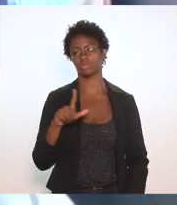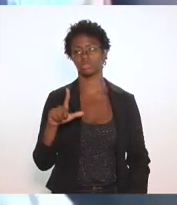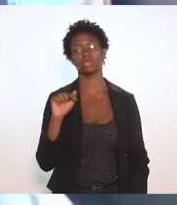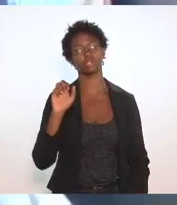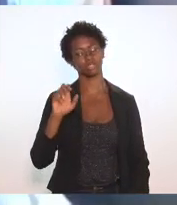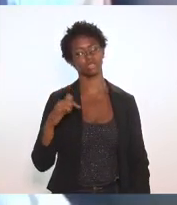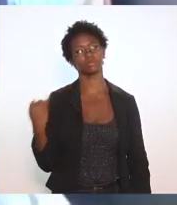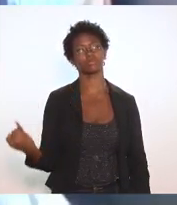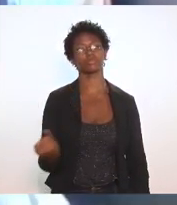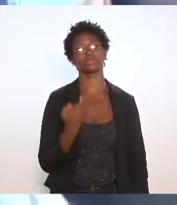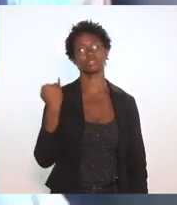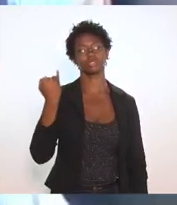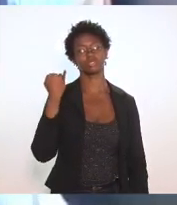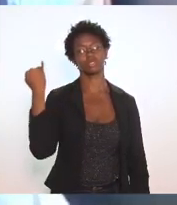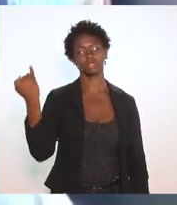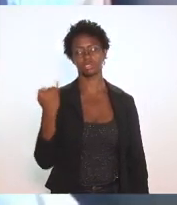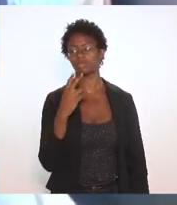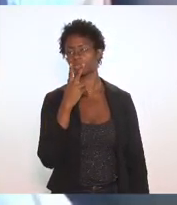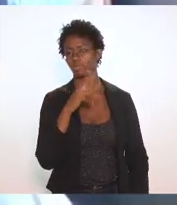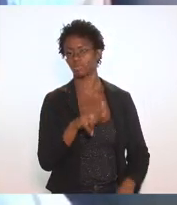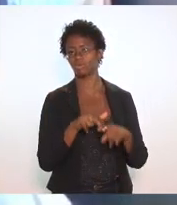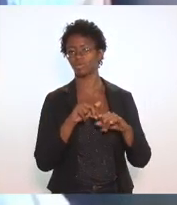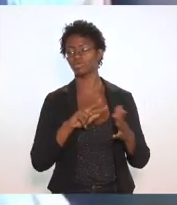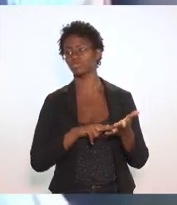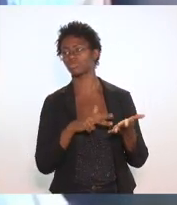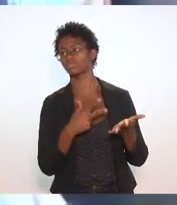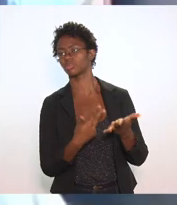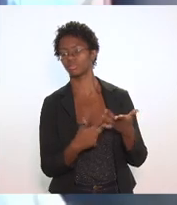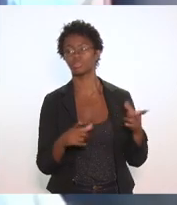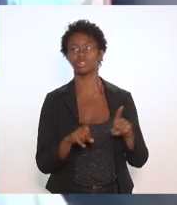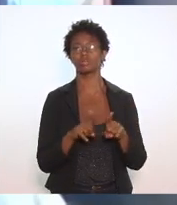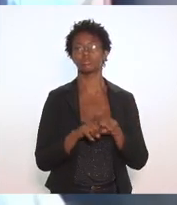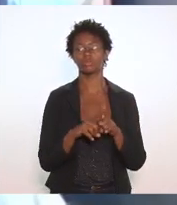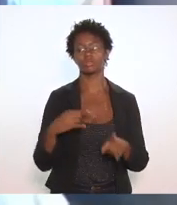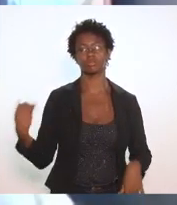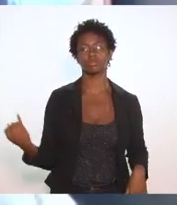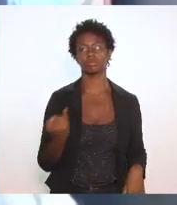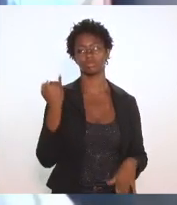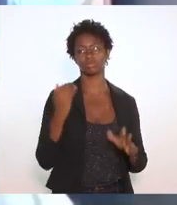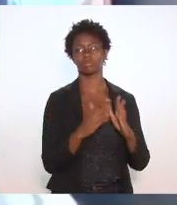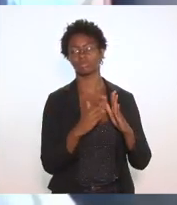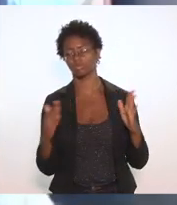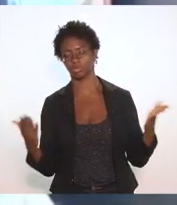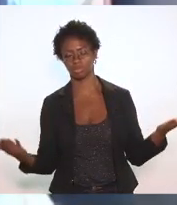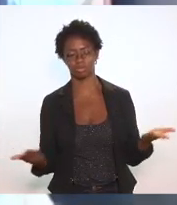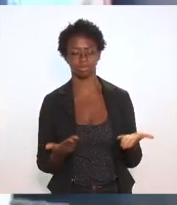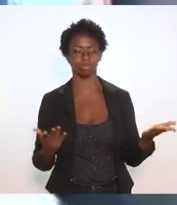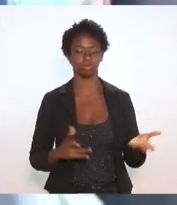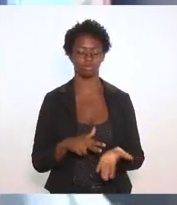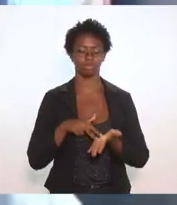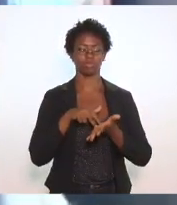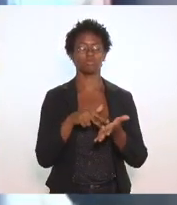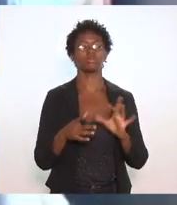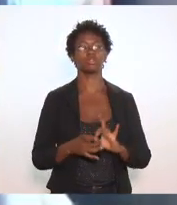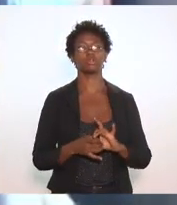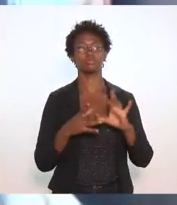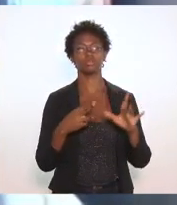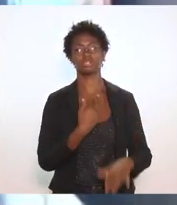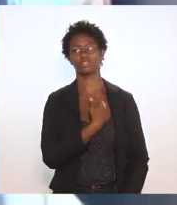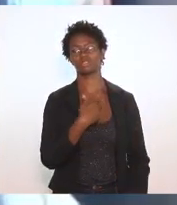É relevante pelo que significa e é muito relevante nesse momento de afirmar a liberdade